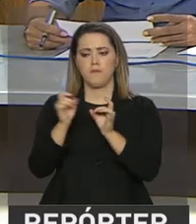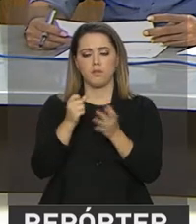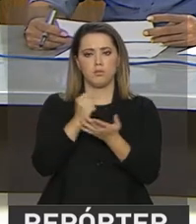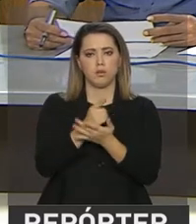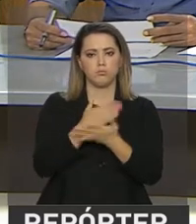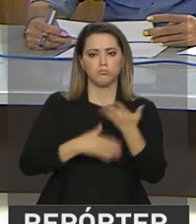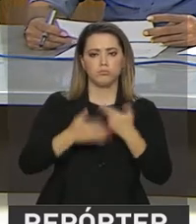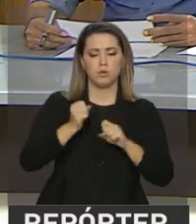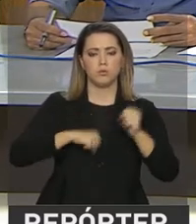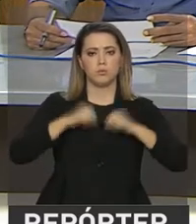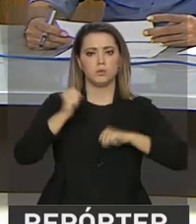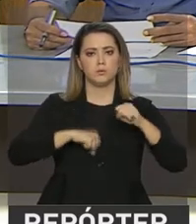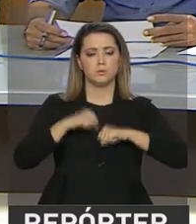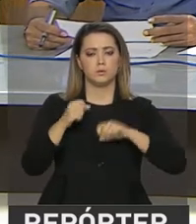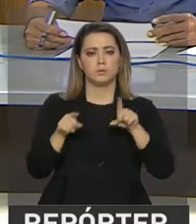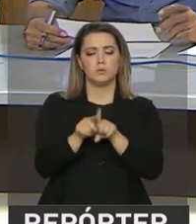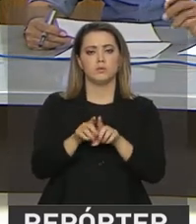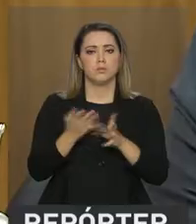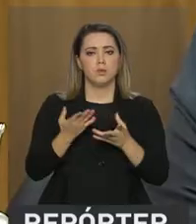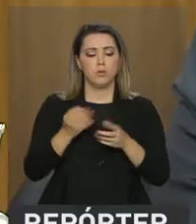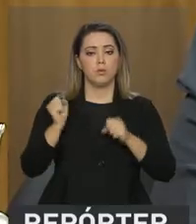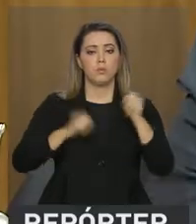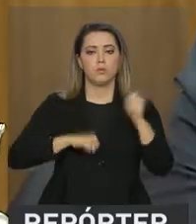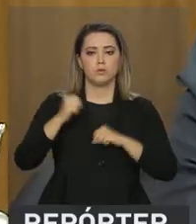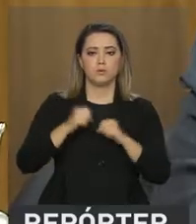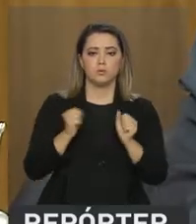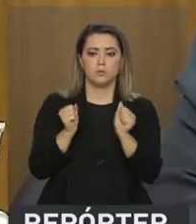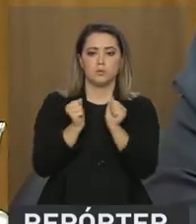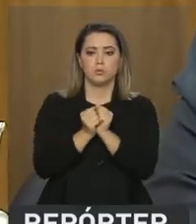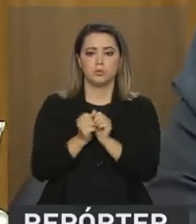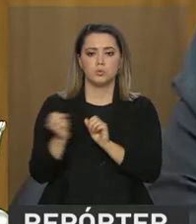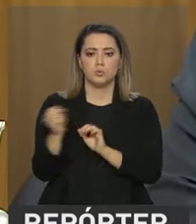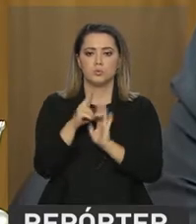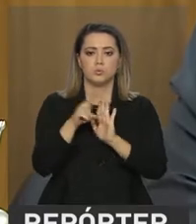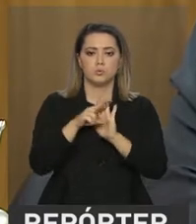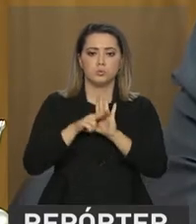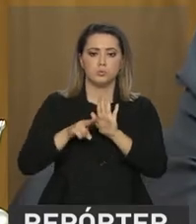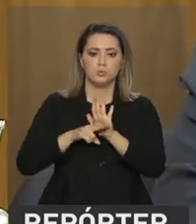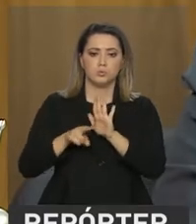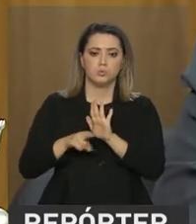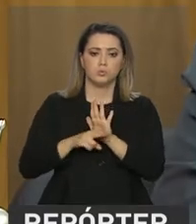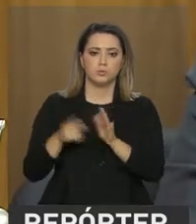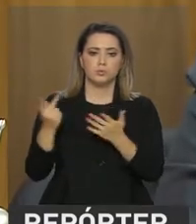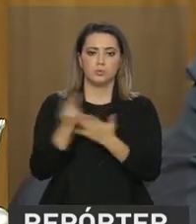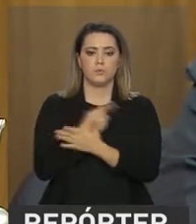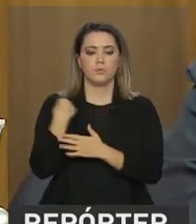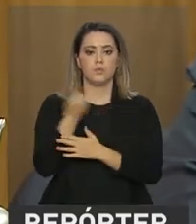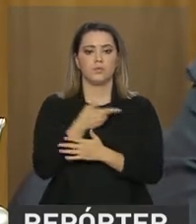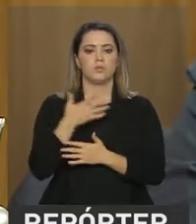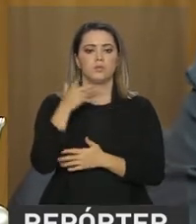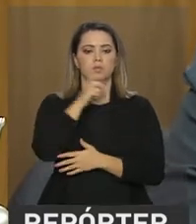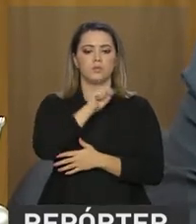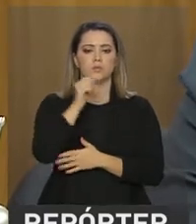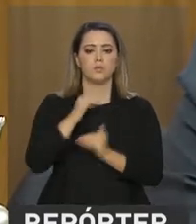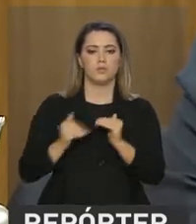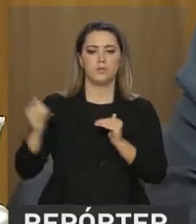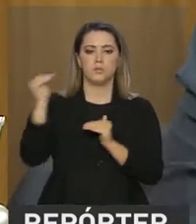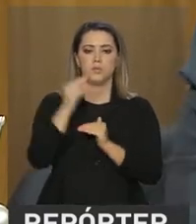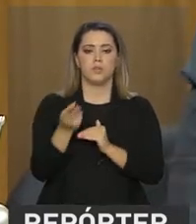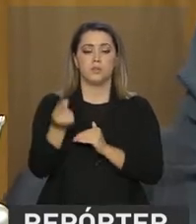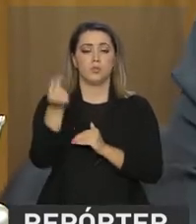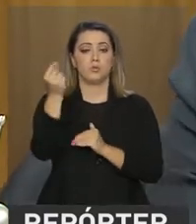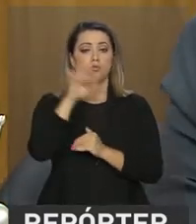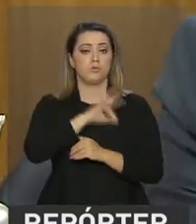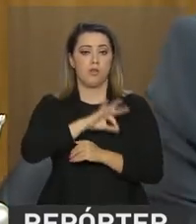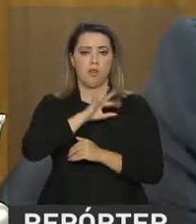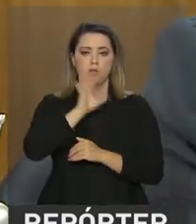questão da produtividade e da produtividade com as reformas estão acontecendo nós traremos aumentos reais de salário é